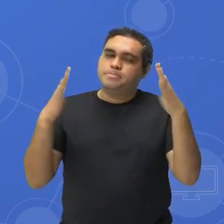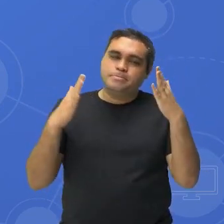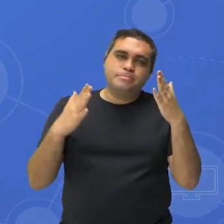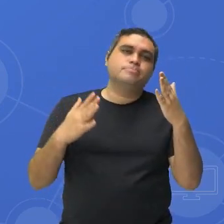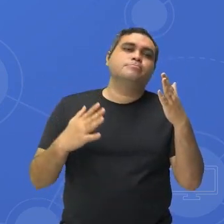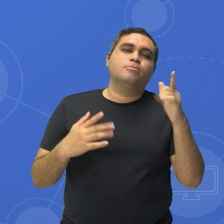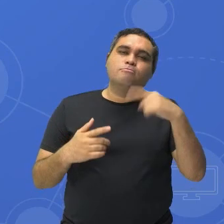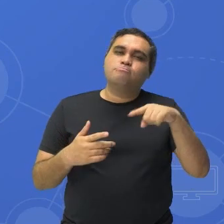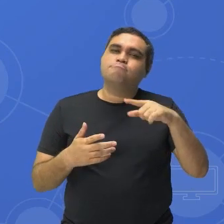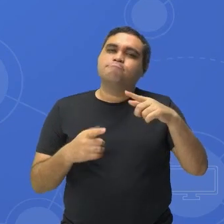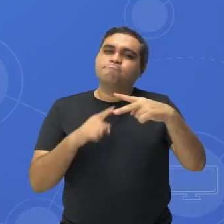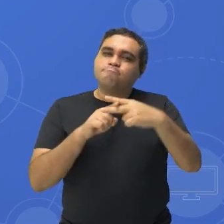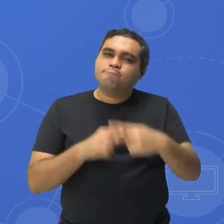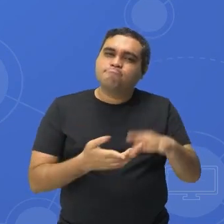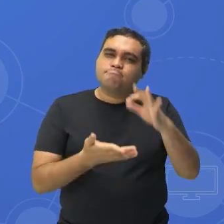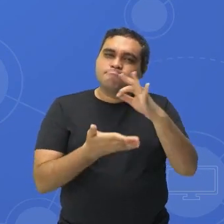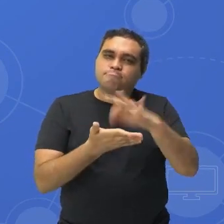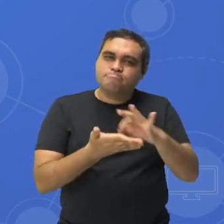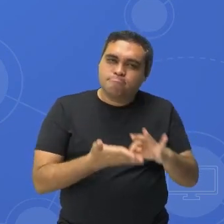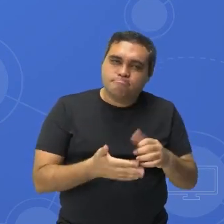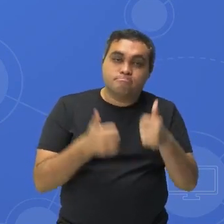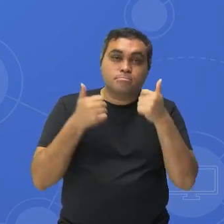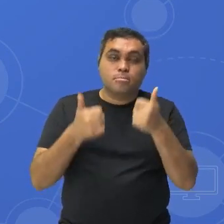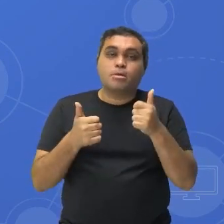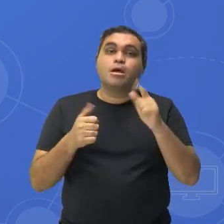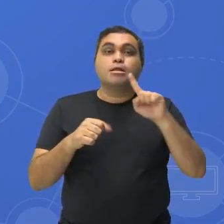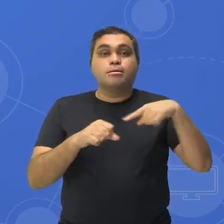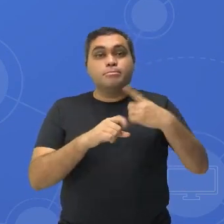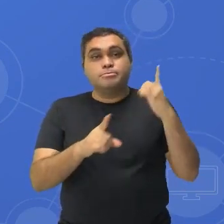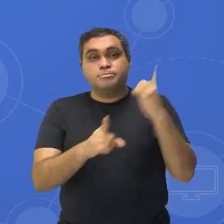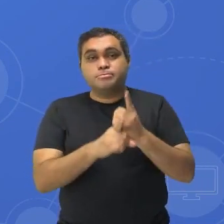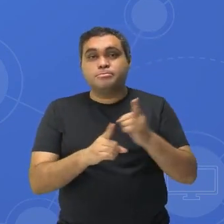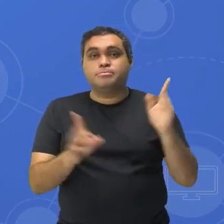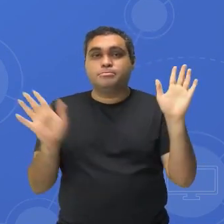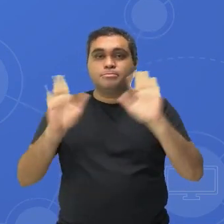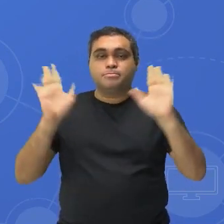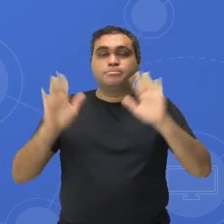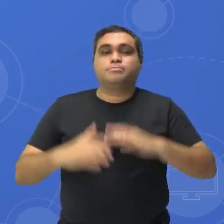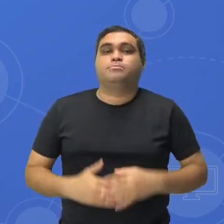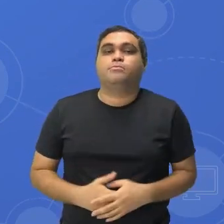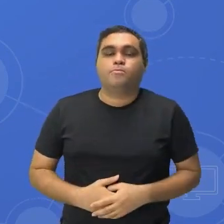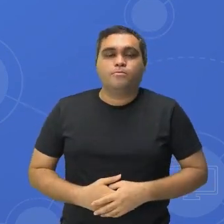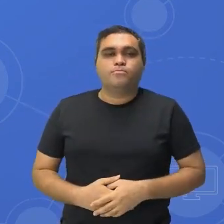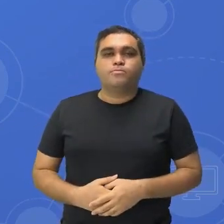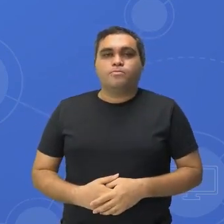aí pela anotação de vocês e nós nos encontramos numa próxima aula. Até lá!